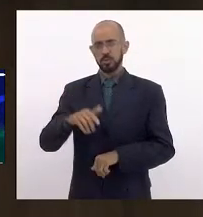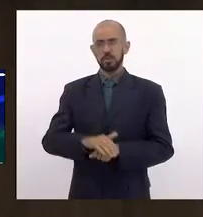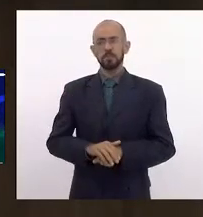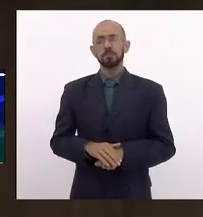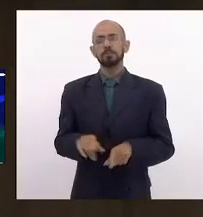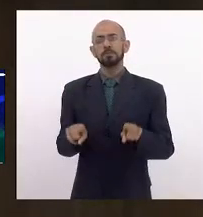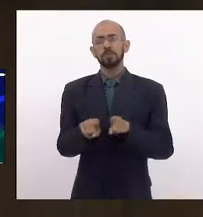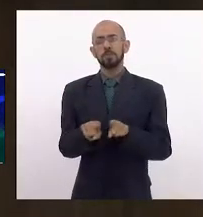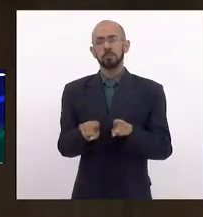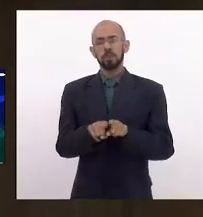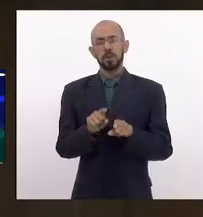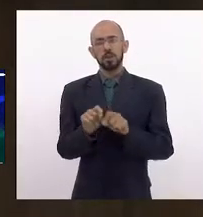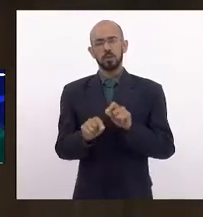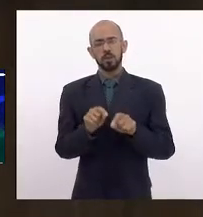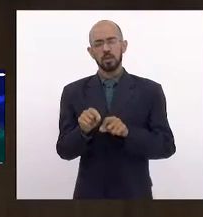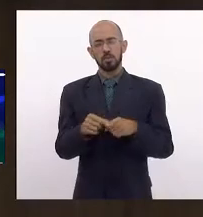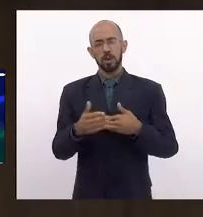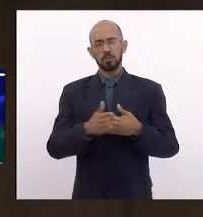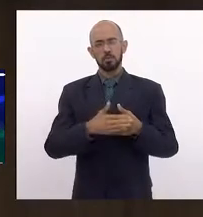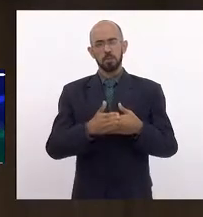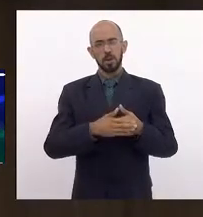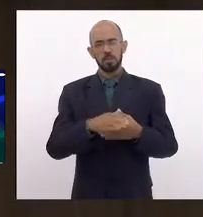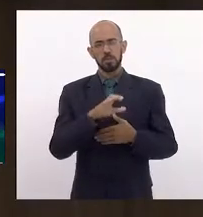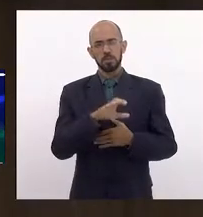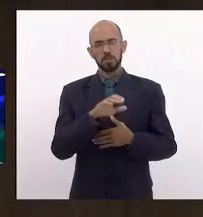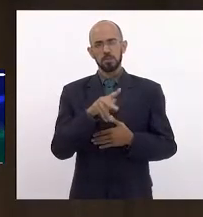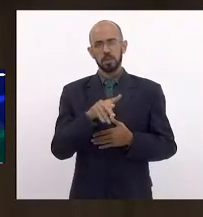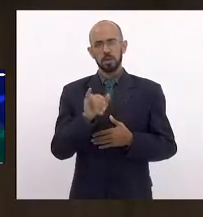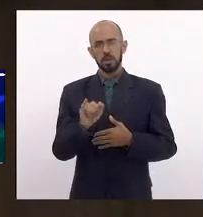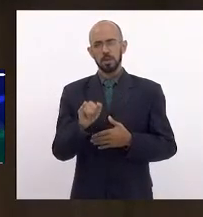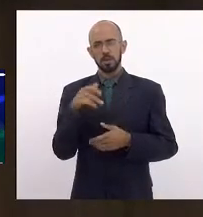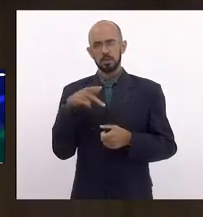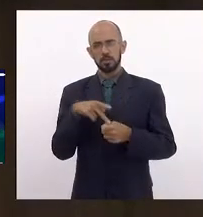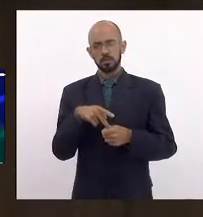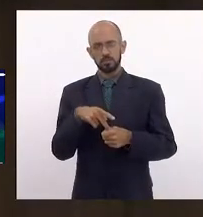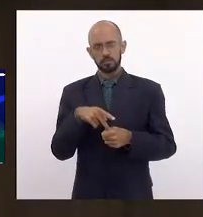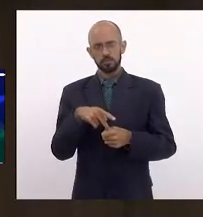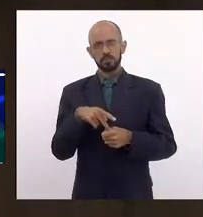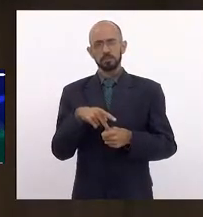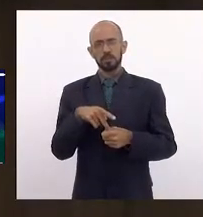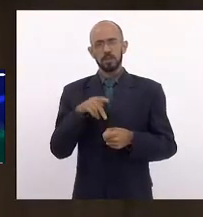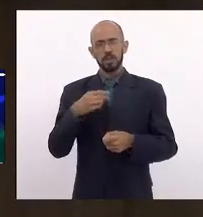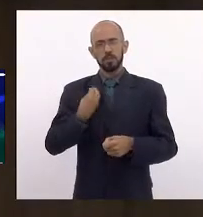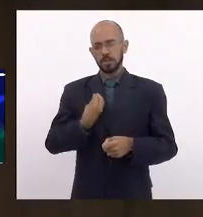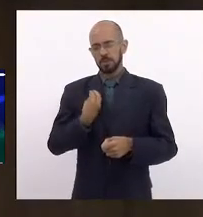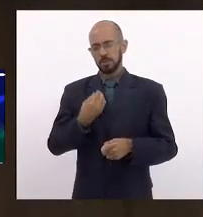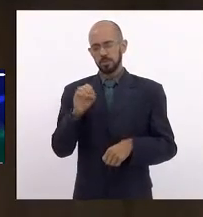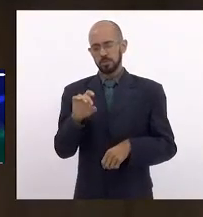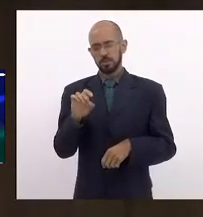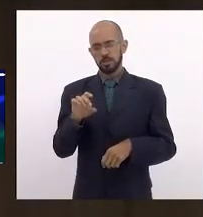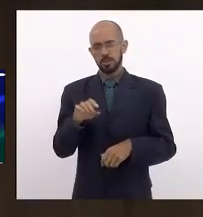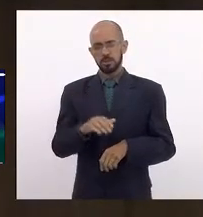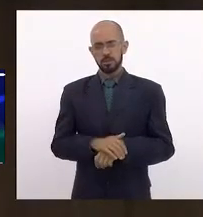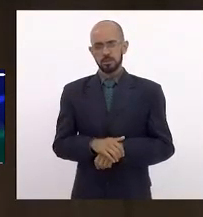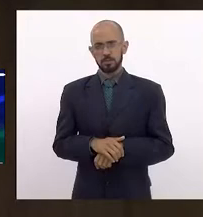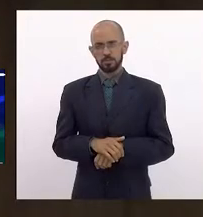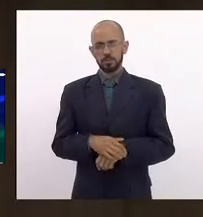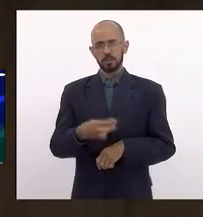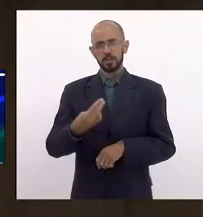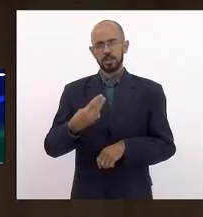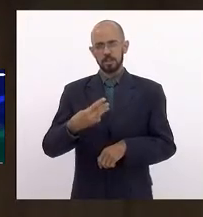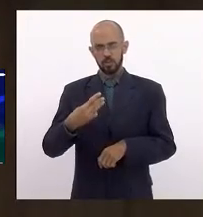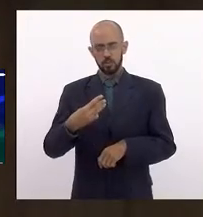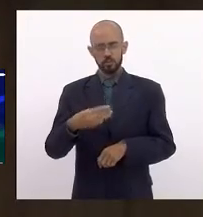inclusive com a própria CPI da Joice participações especiais de prancha